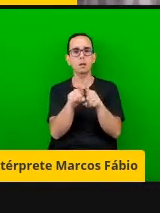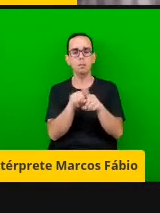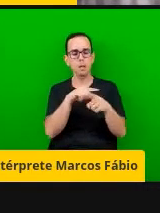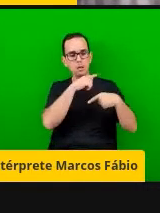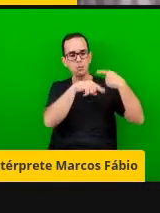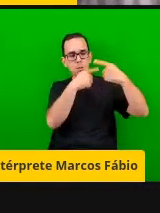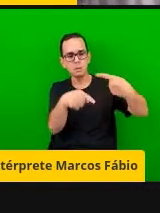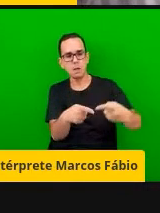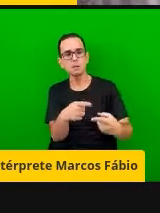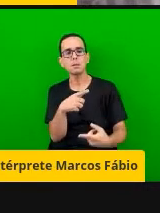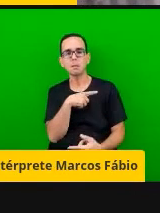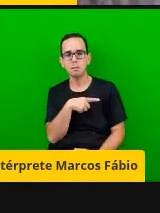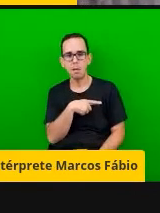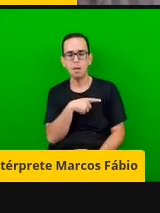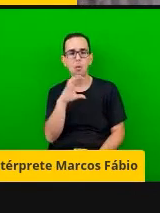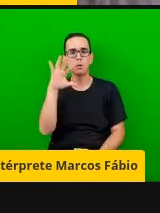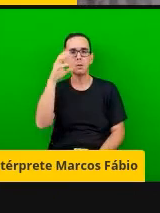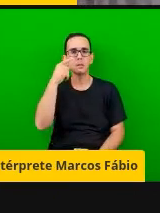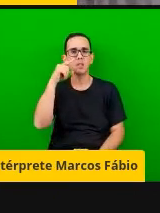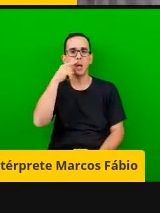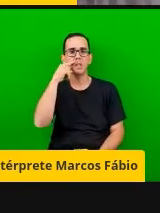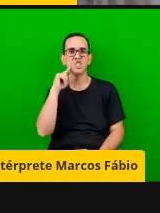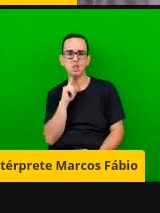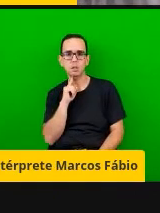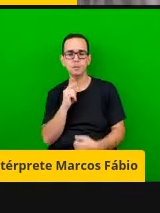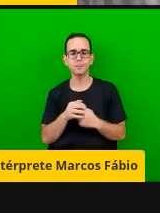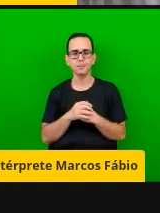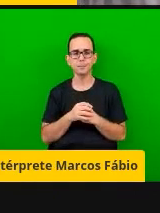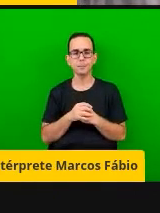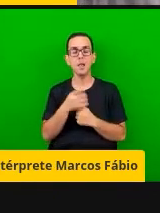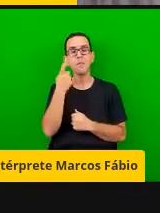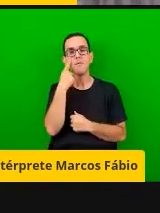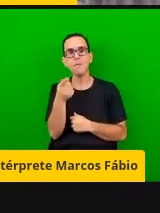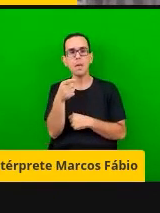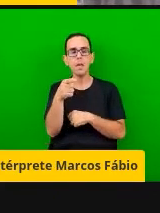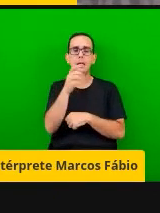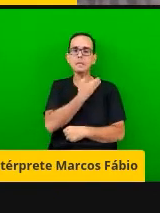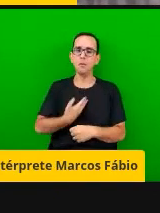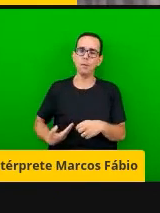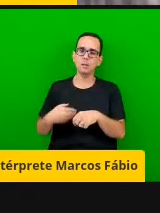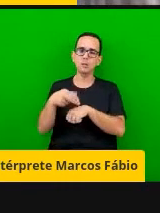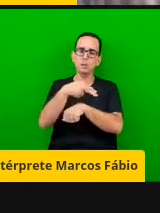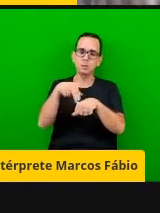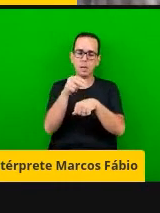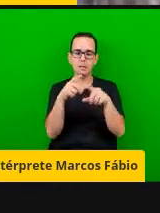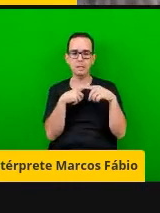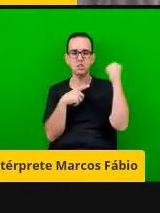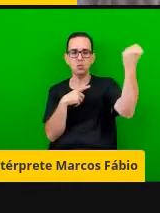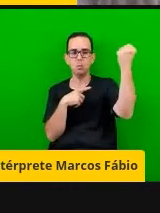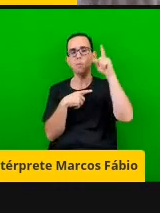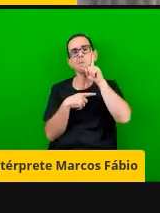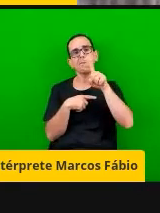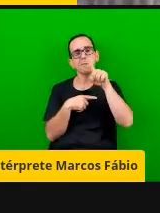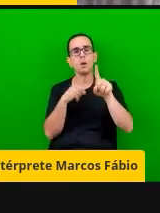vem acontecendo na China. Nesse mapa, a gente pode ver os estados nacionais em que a predominância dos Estados Unidos e da China, ou da